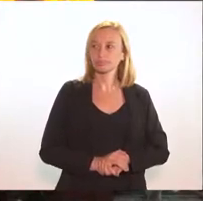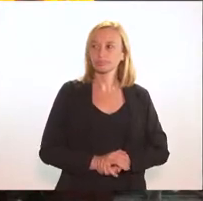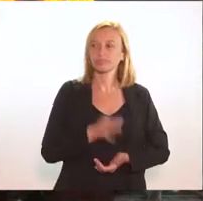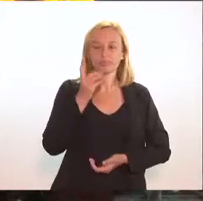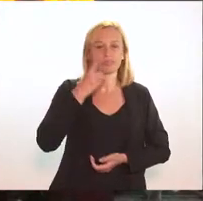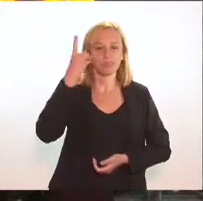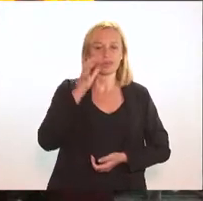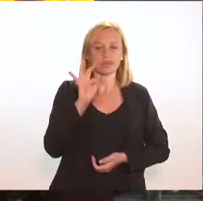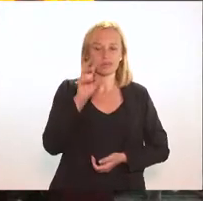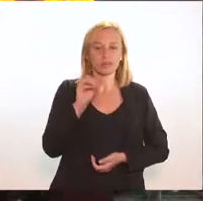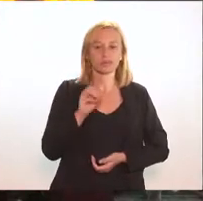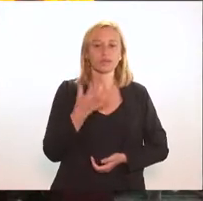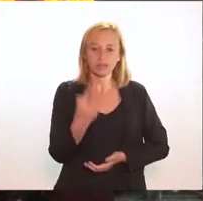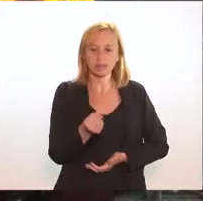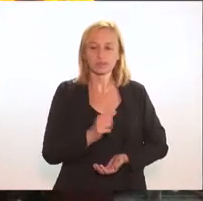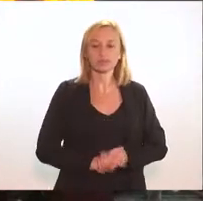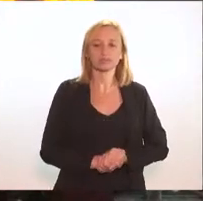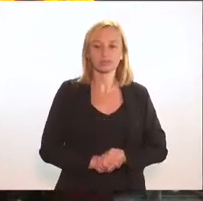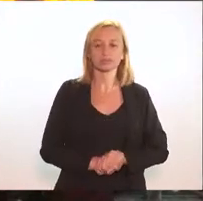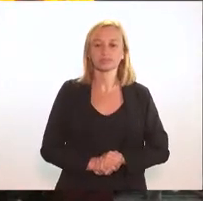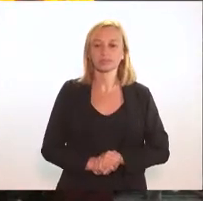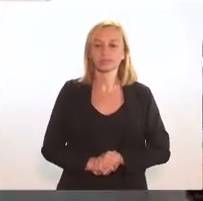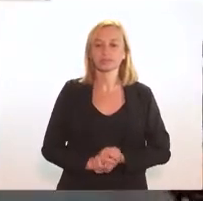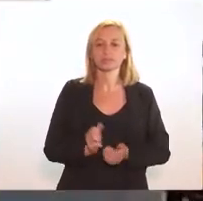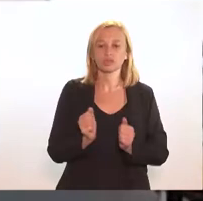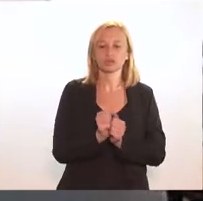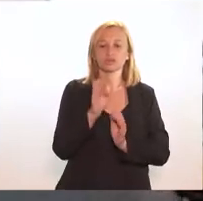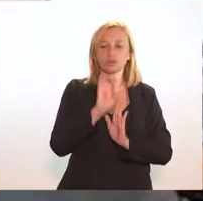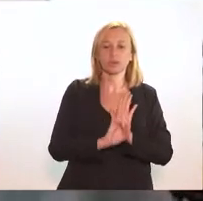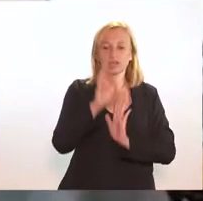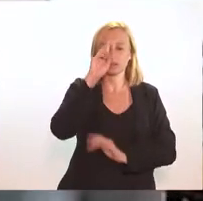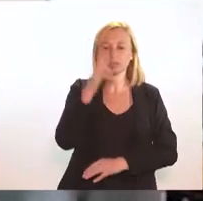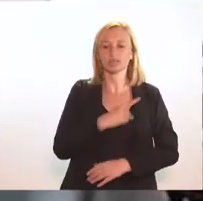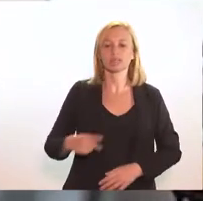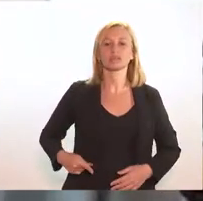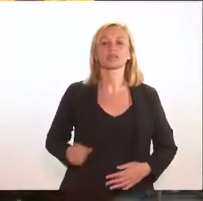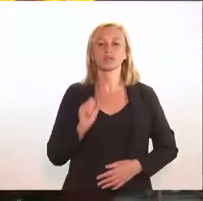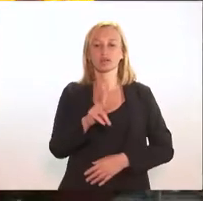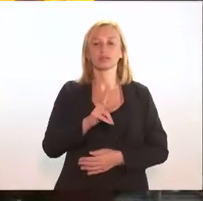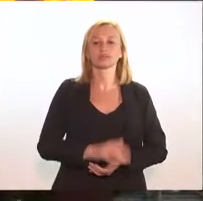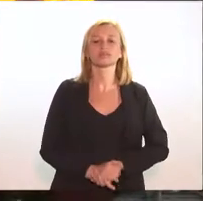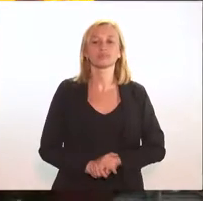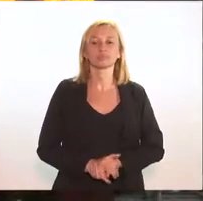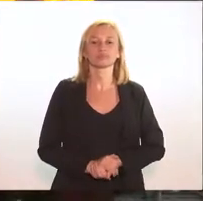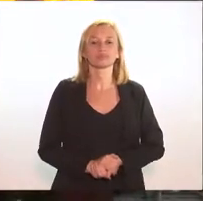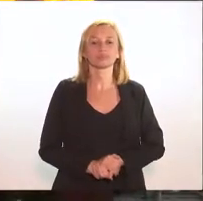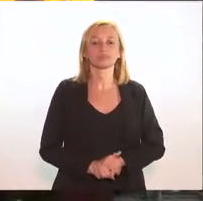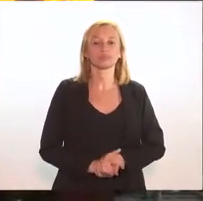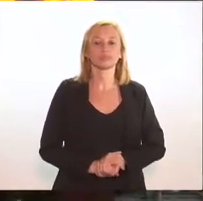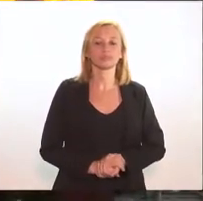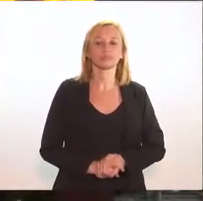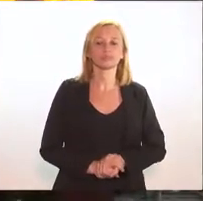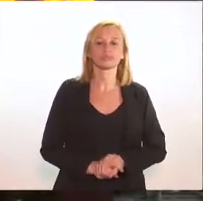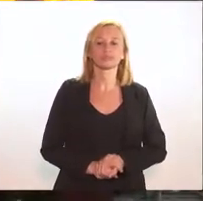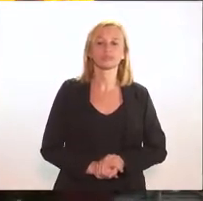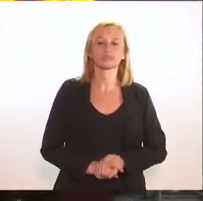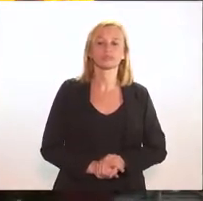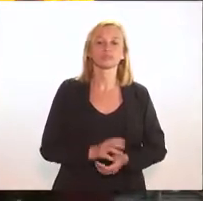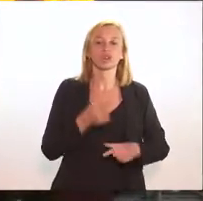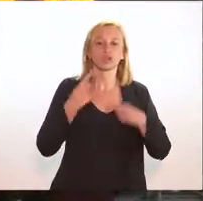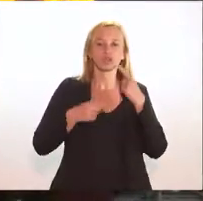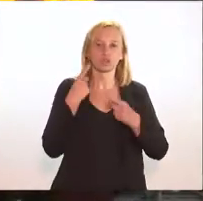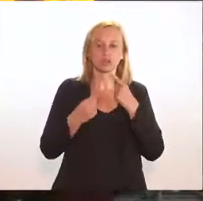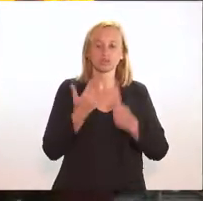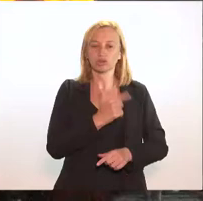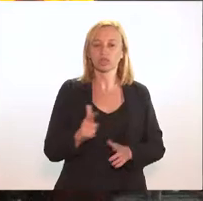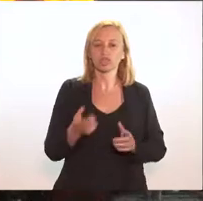Deputado Flávio Serafini. Favorável com emenda, senhor presidente. Ok. Com os pareceres emitidos em